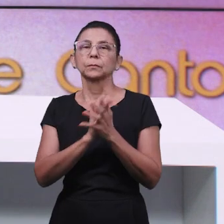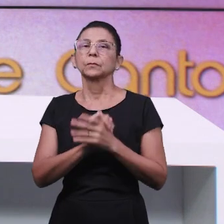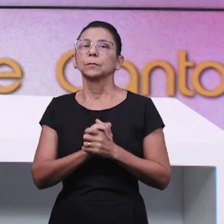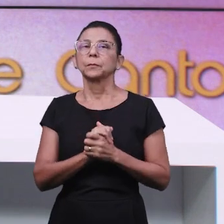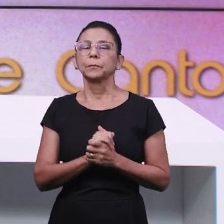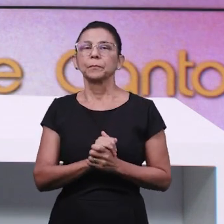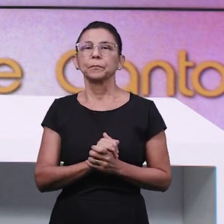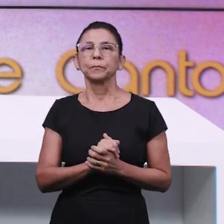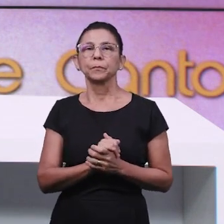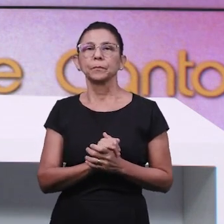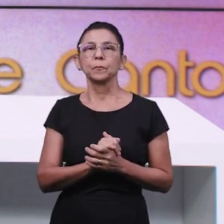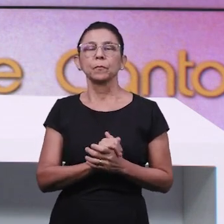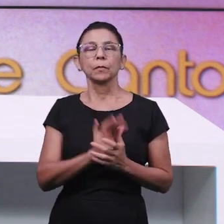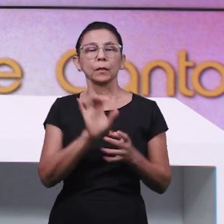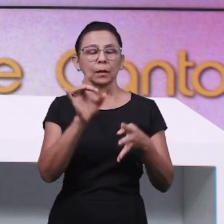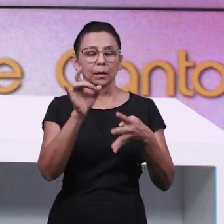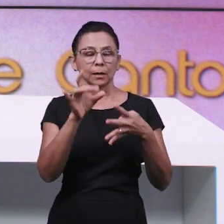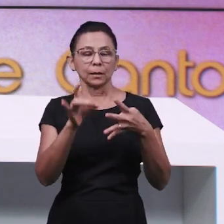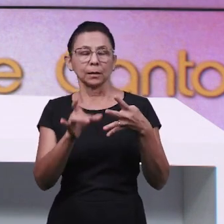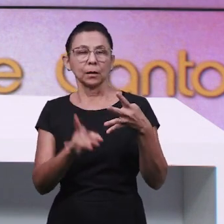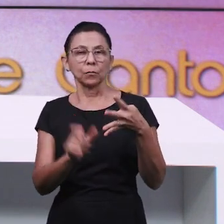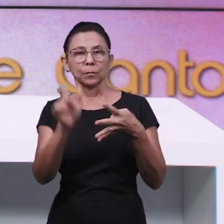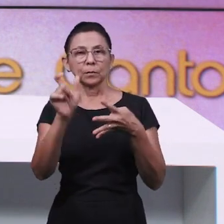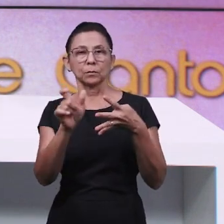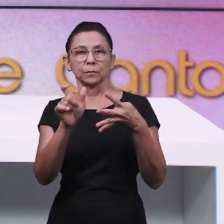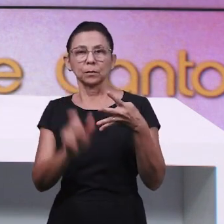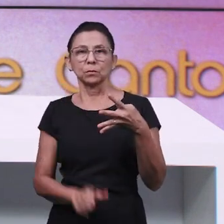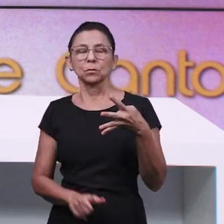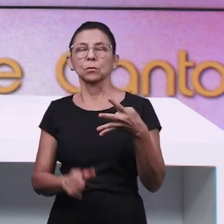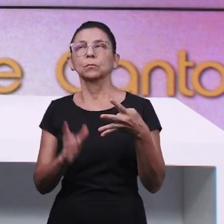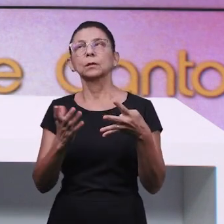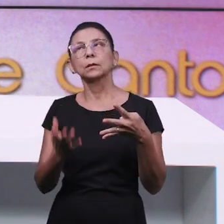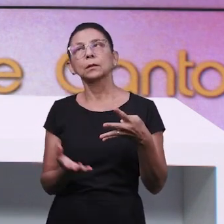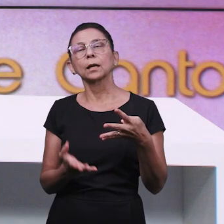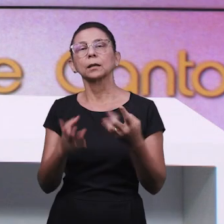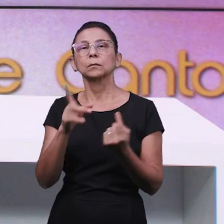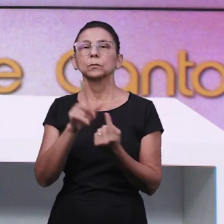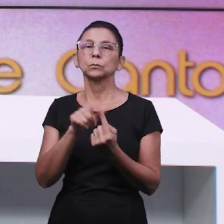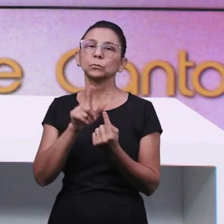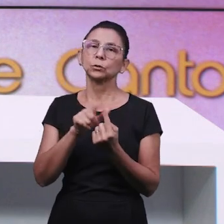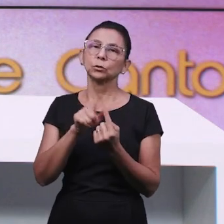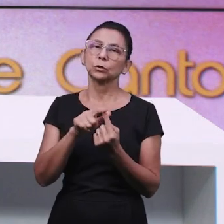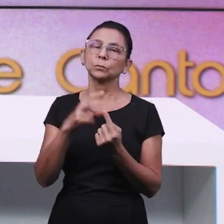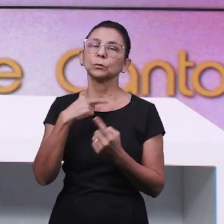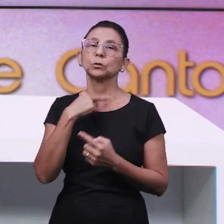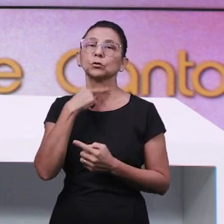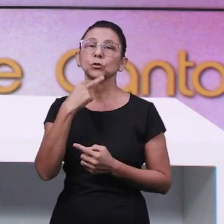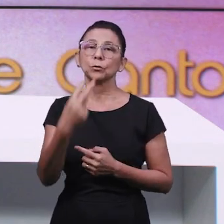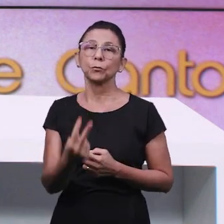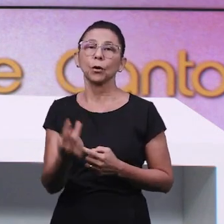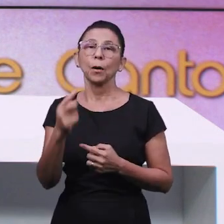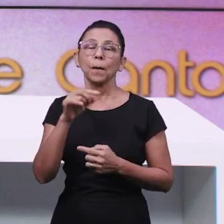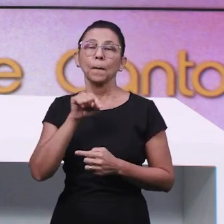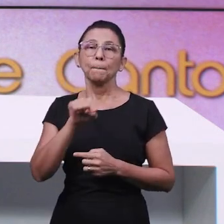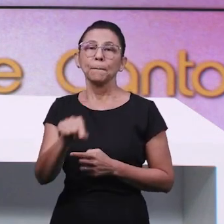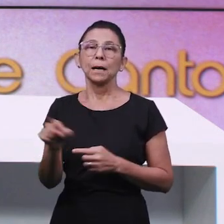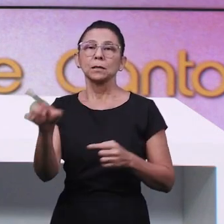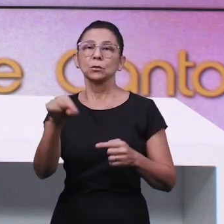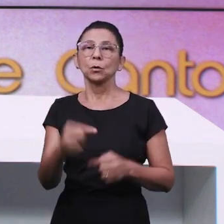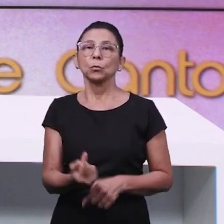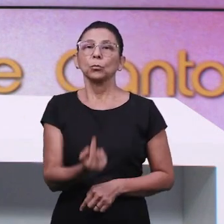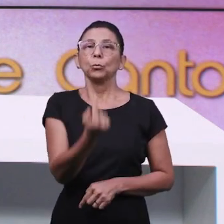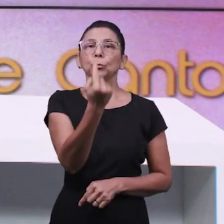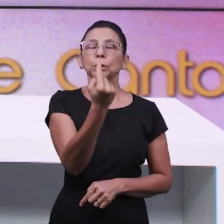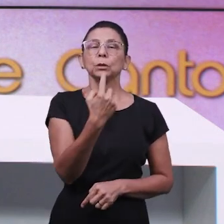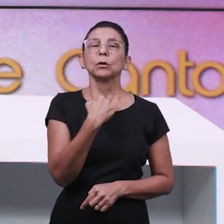da voz são diferentes, mas eles vão resultar numa sonoridade homogênea, uma sonoridade